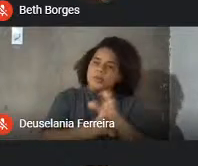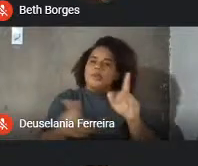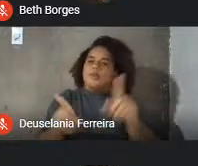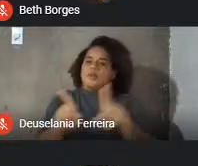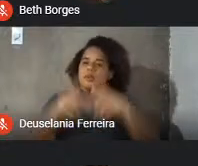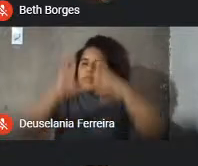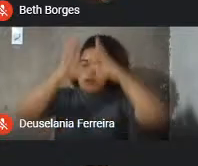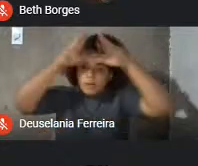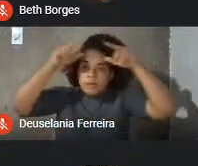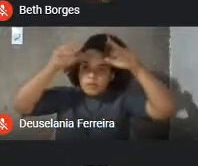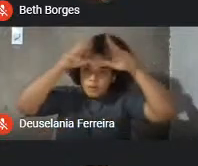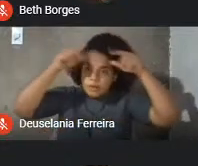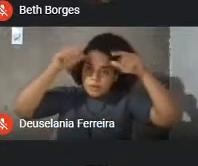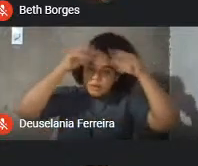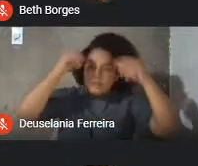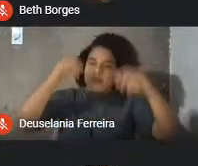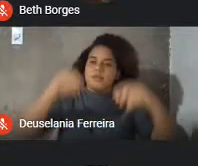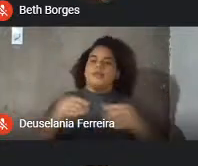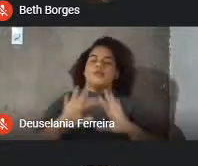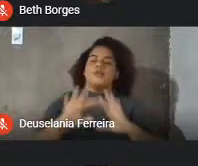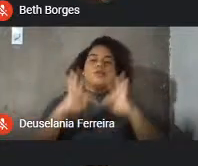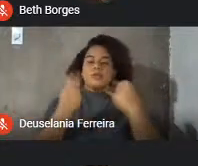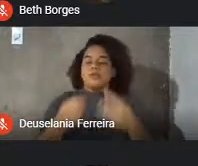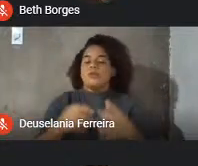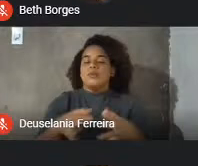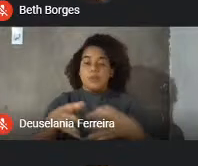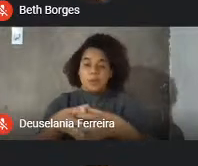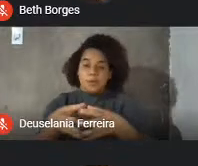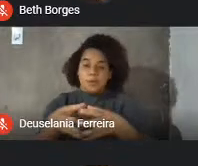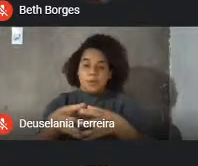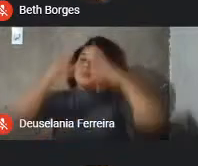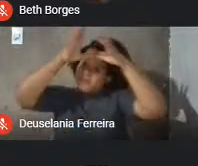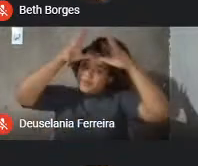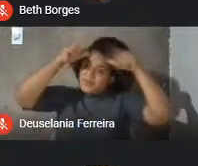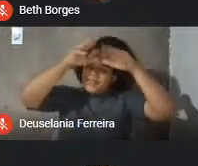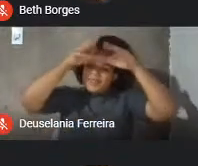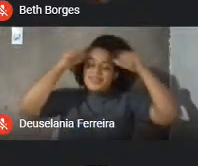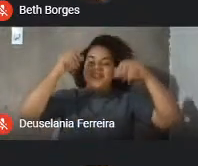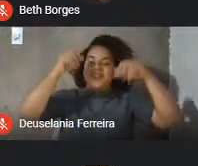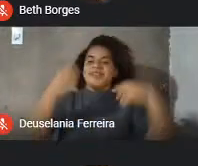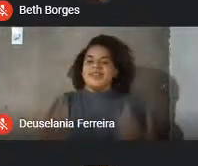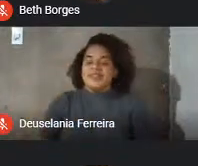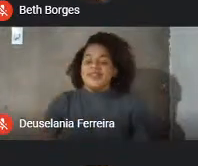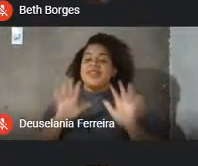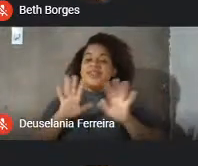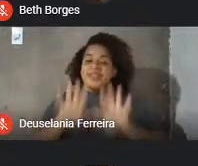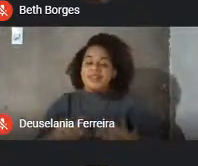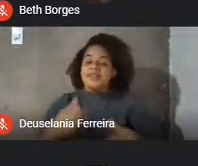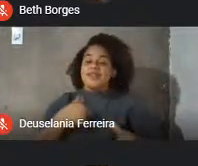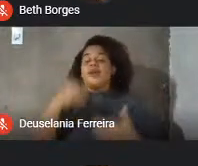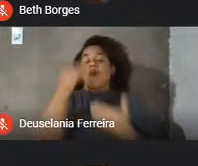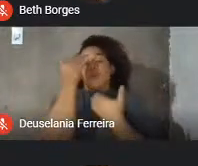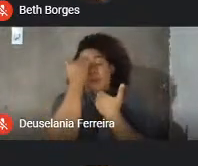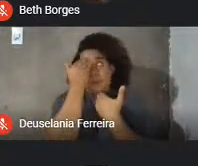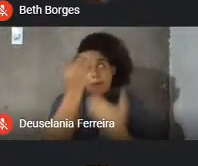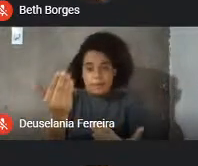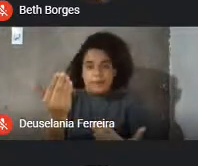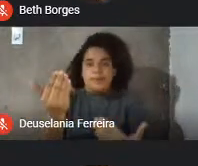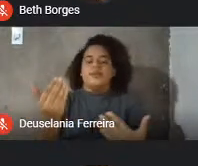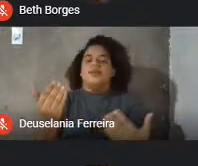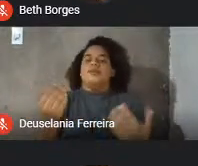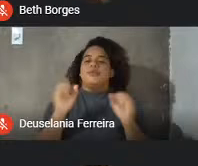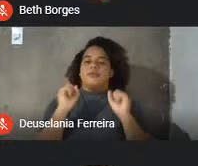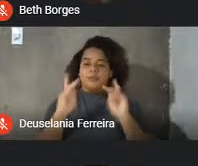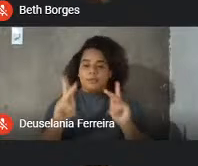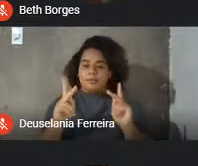Aí do conselho. E assim eu agradeço demais, tá bom?